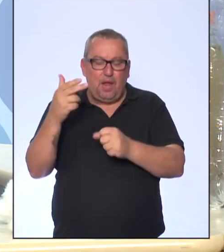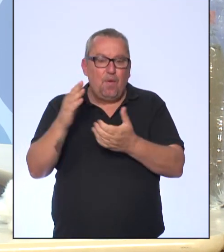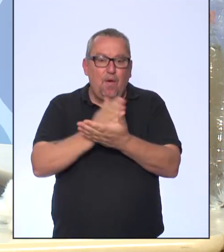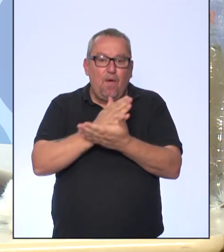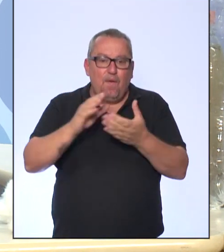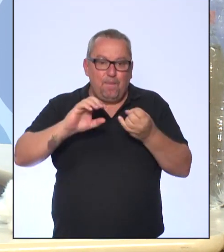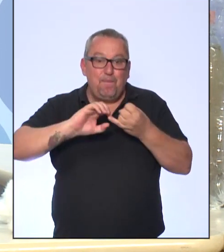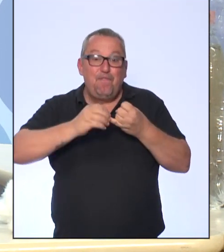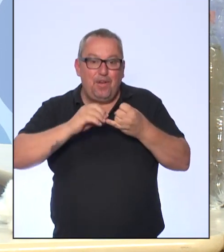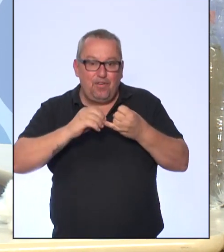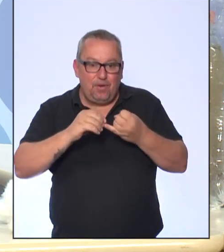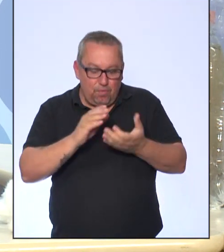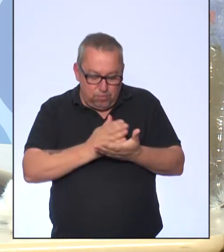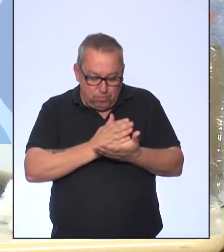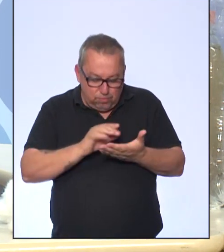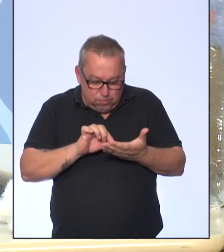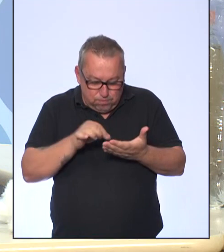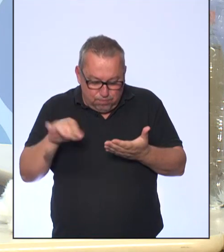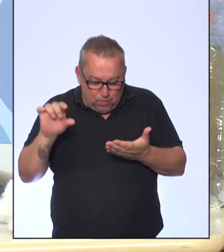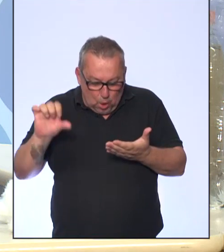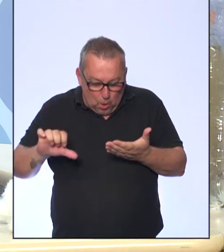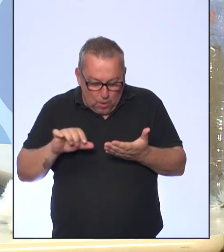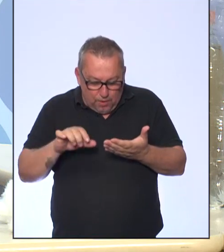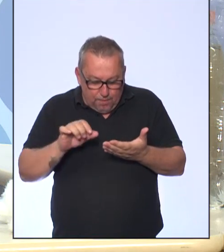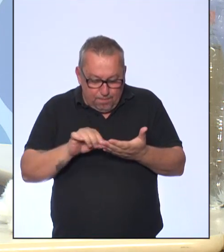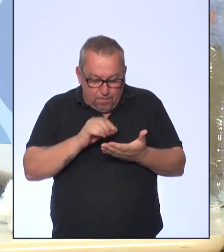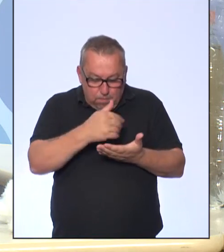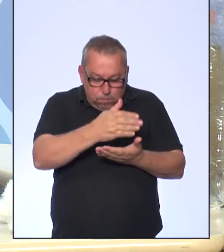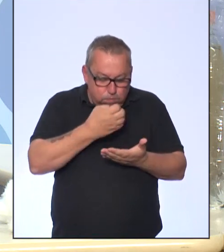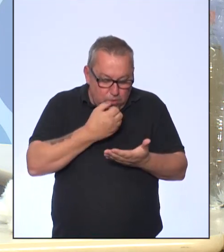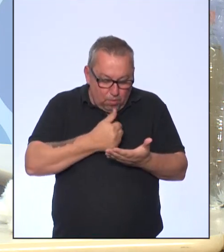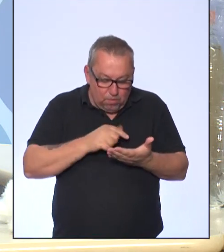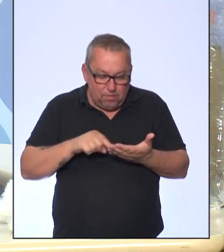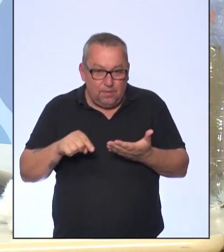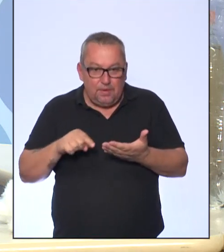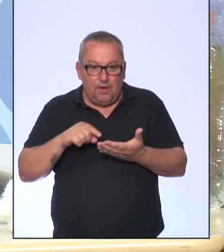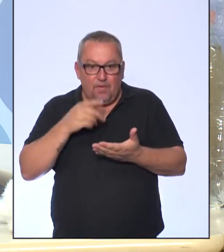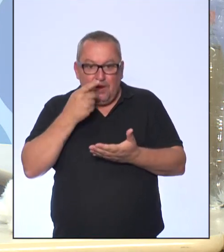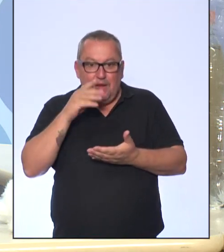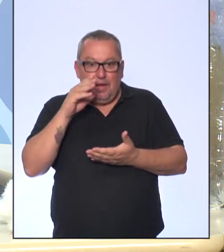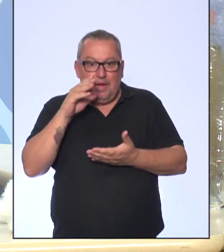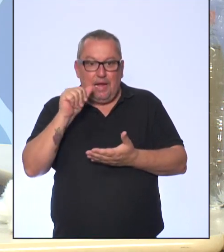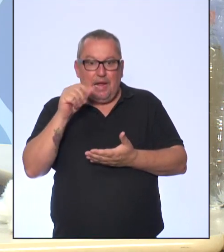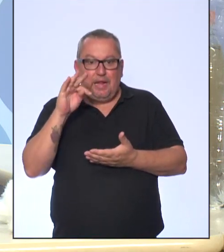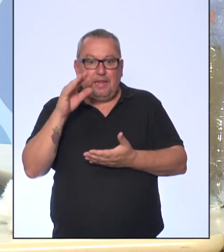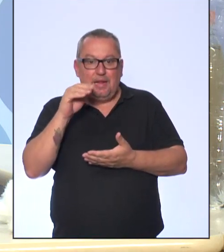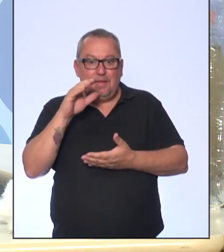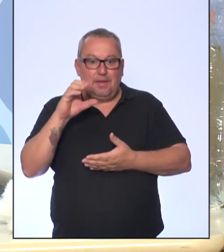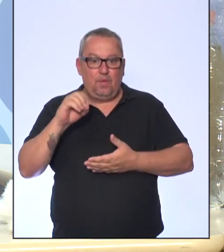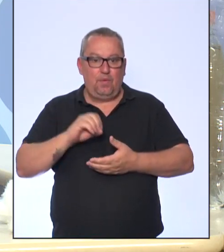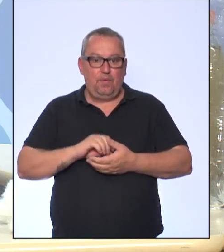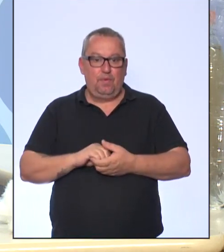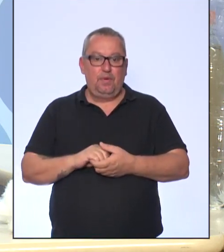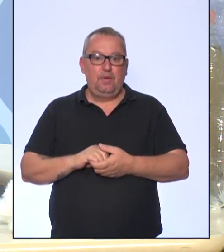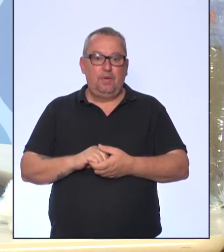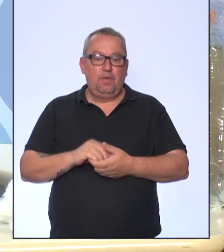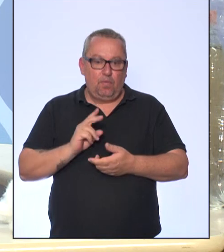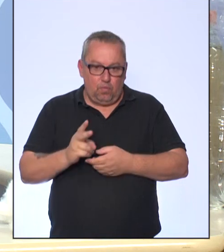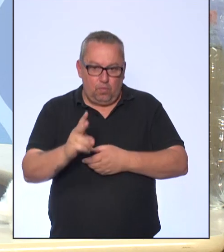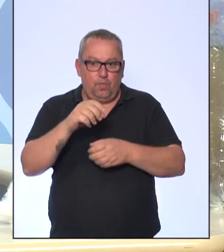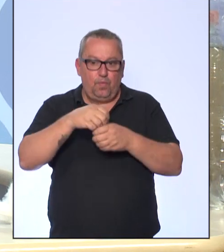tira o feijão que não está bom com o feijão que está bom. Então, a gente misturando isso é a catação. Vamos lá, continuar então no